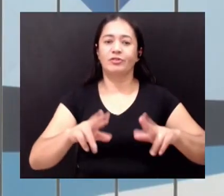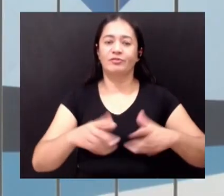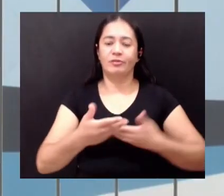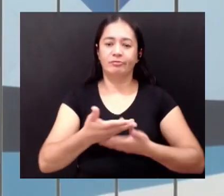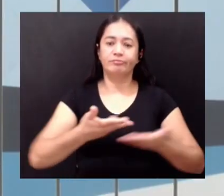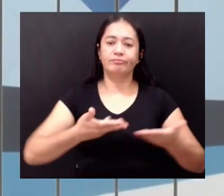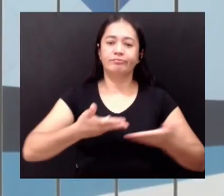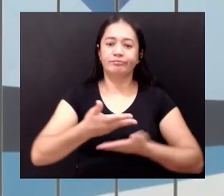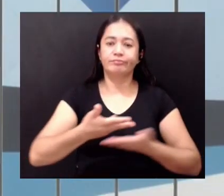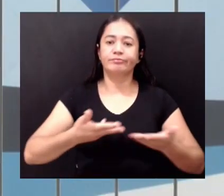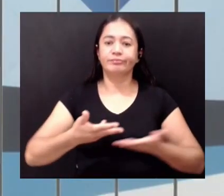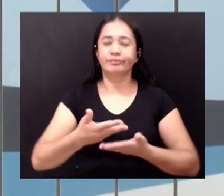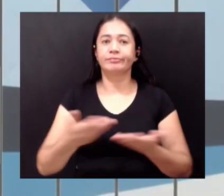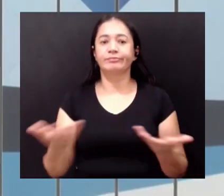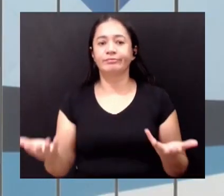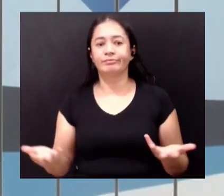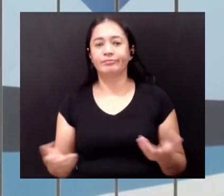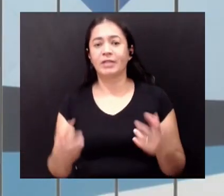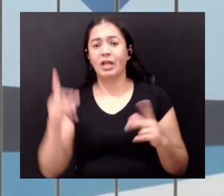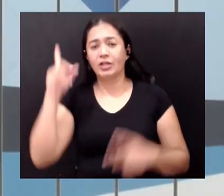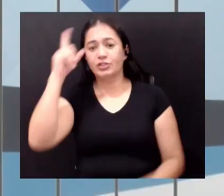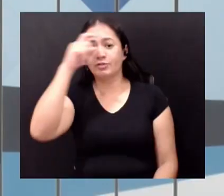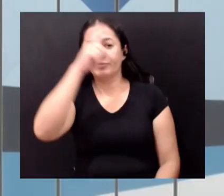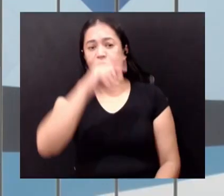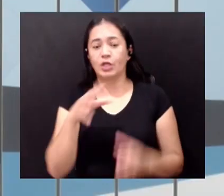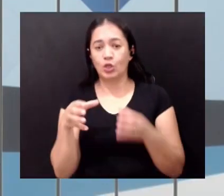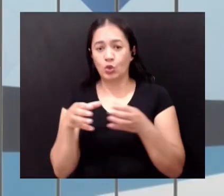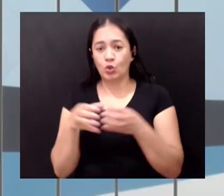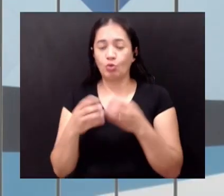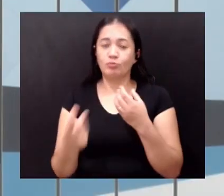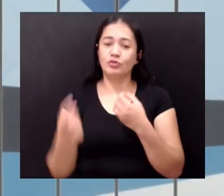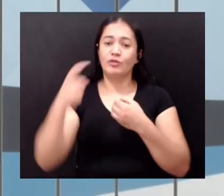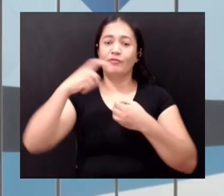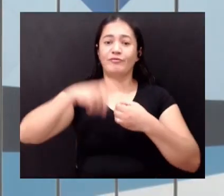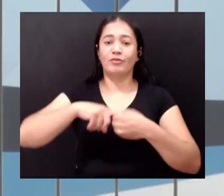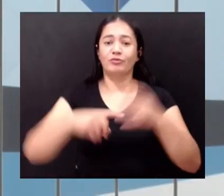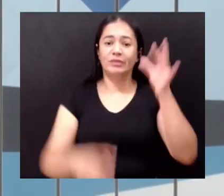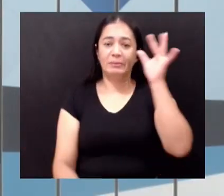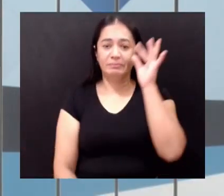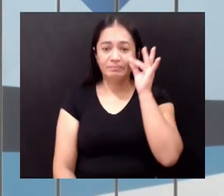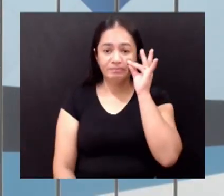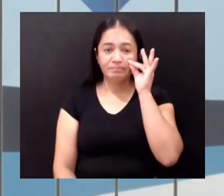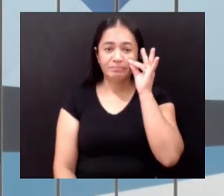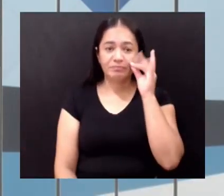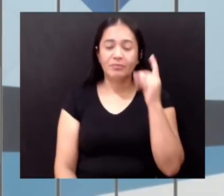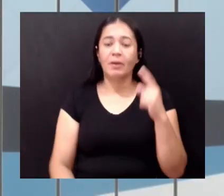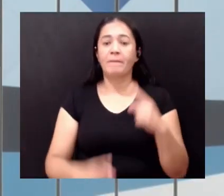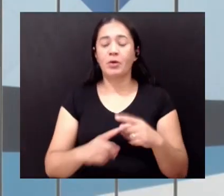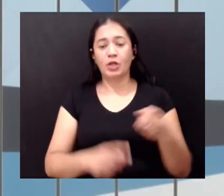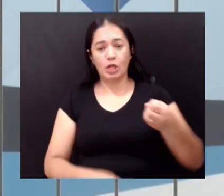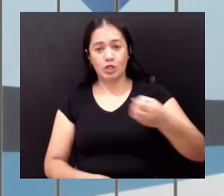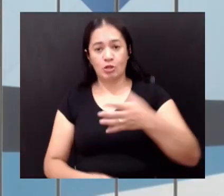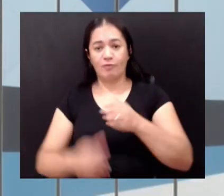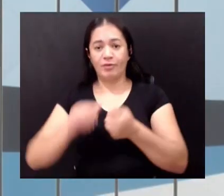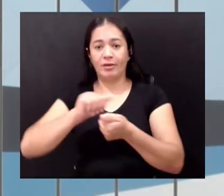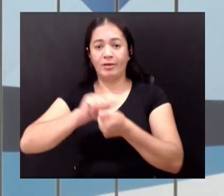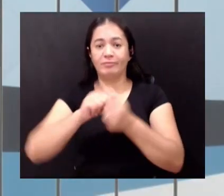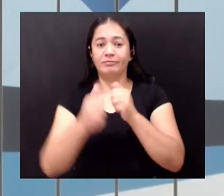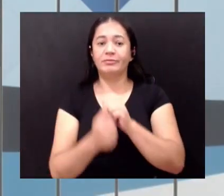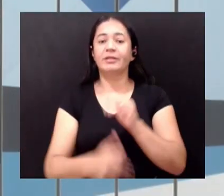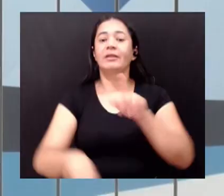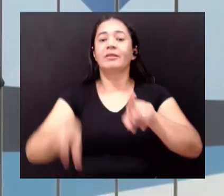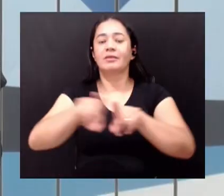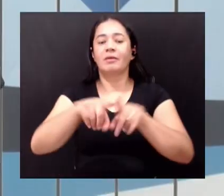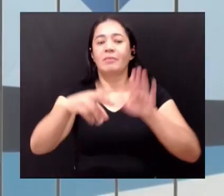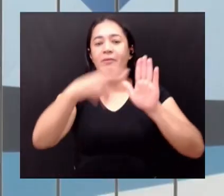a dificuldade da equipe de voltar para um modelo presencial, porque é uma nova adaptação, e as normativas. Né? Garantir que seja um